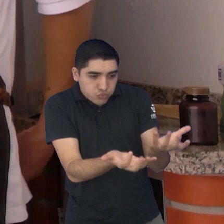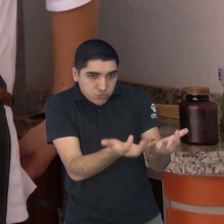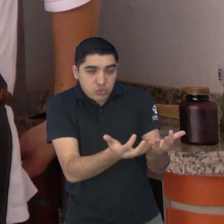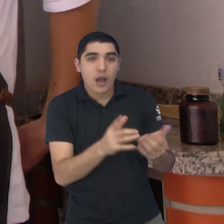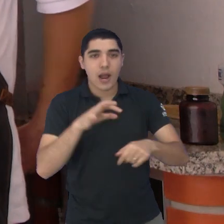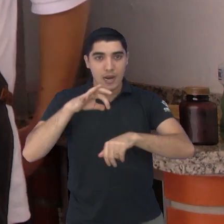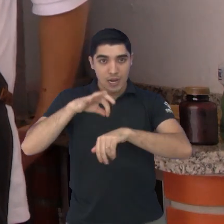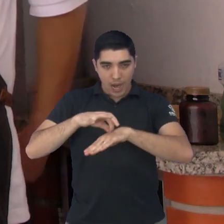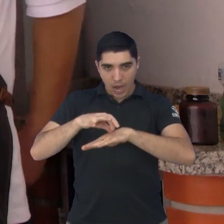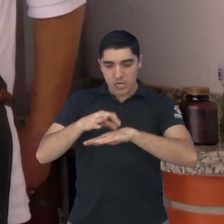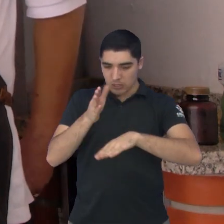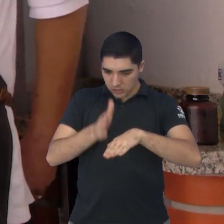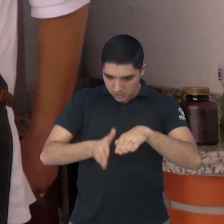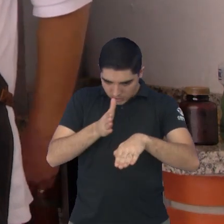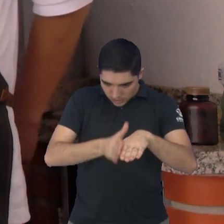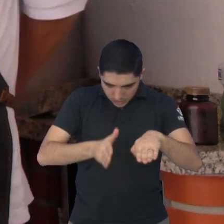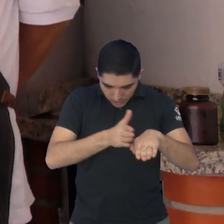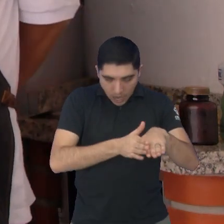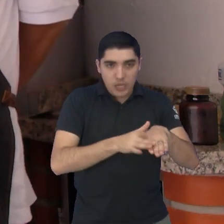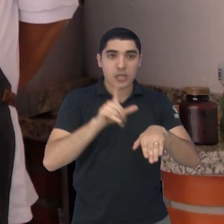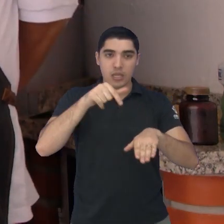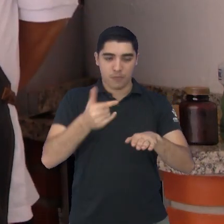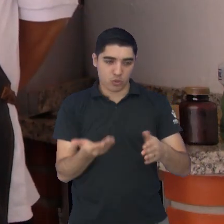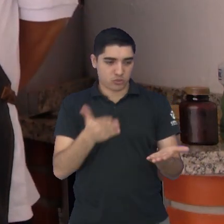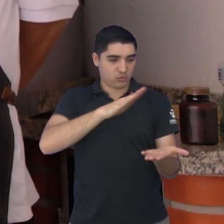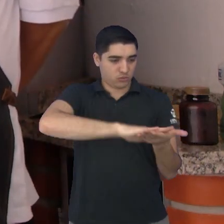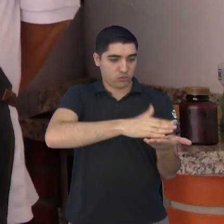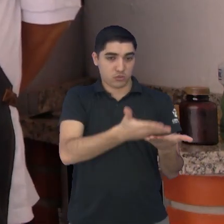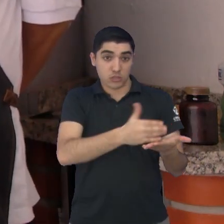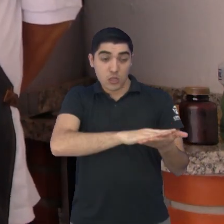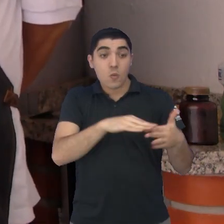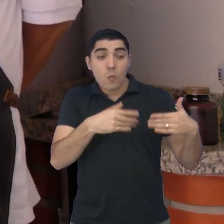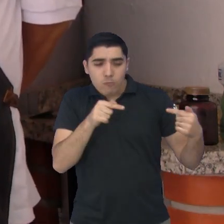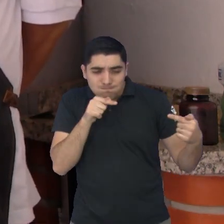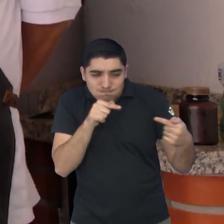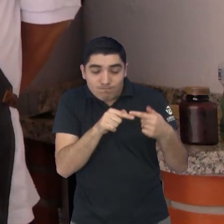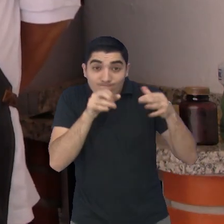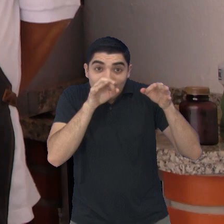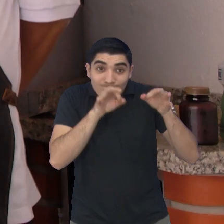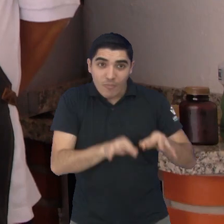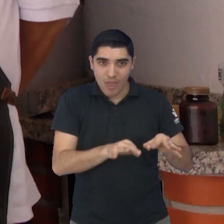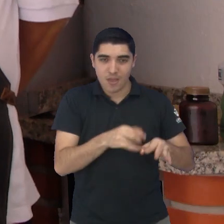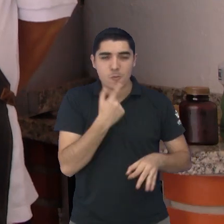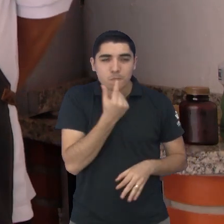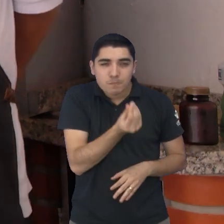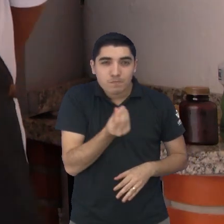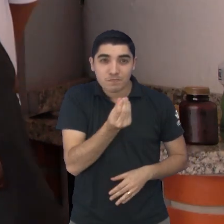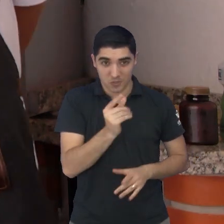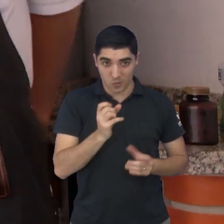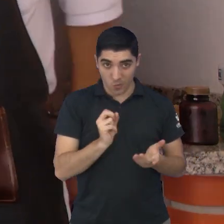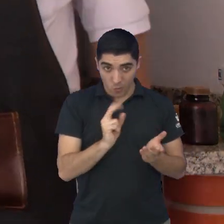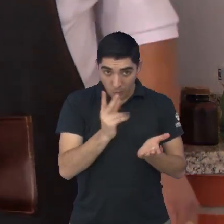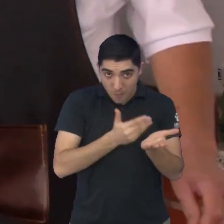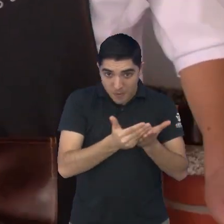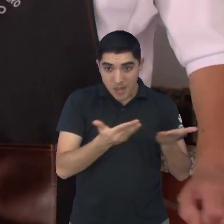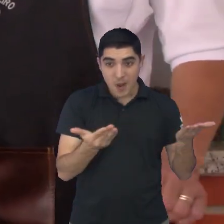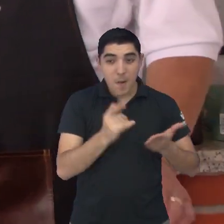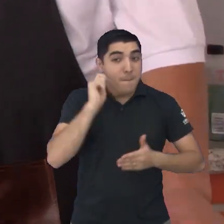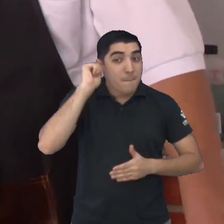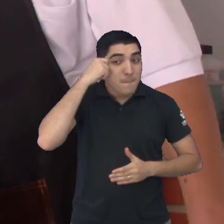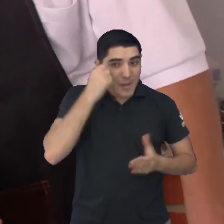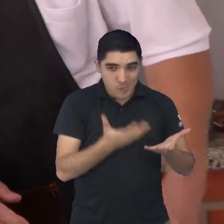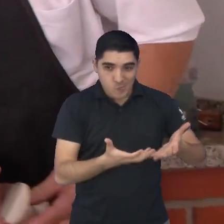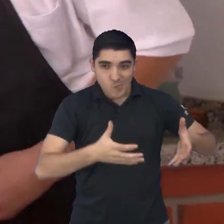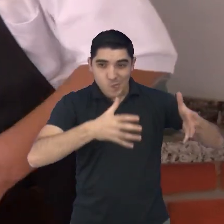na grelha, a cortar a carne e acertar o ponto. Combinado? A gente começa então com o carvão. Como que faz, seu Júlio?